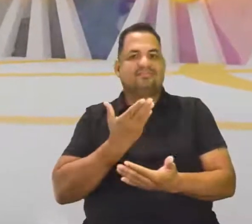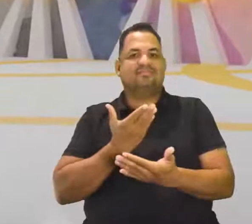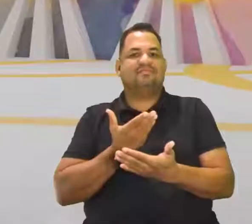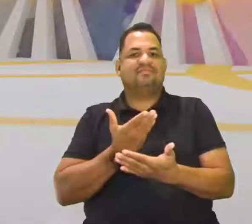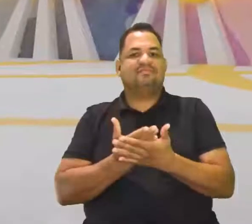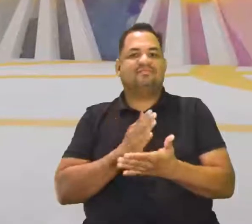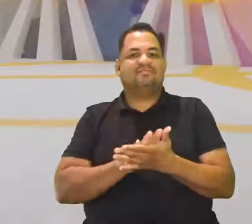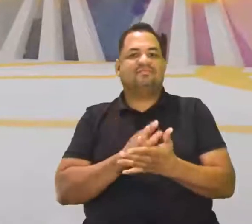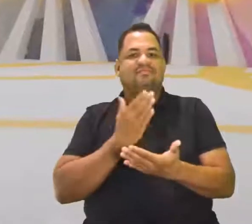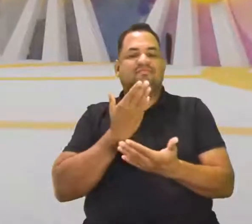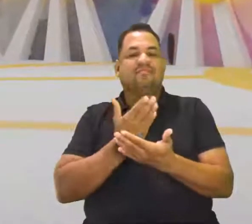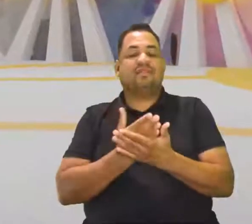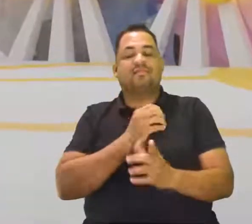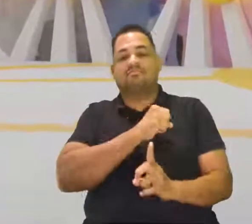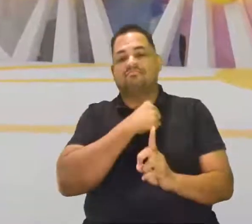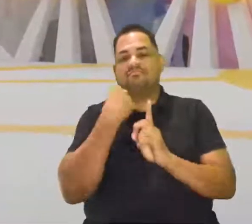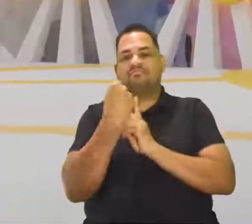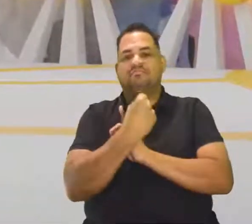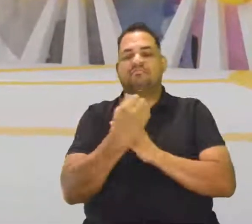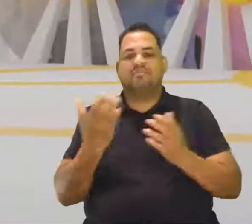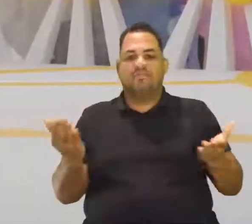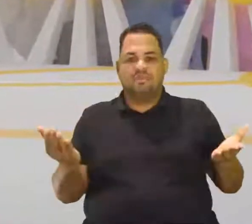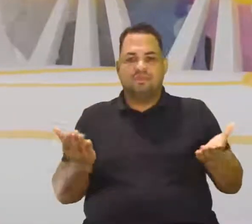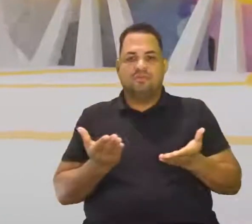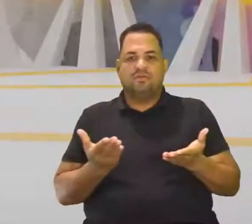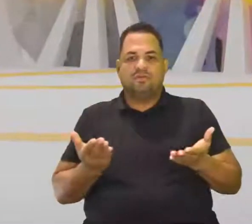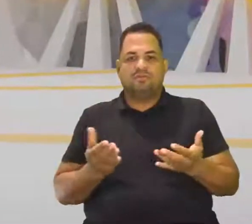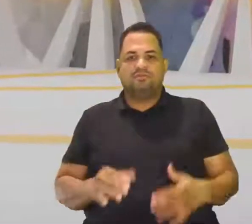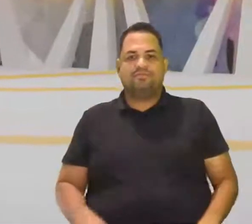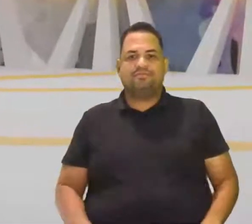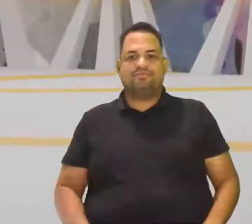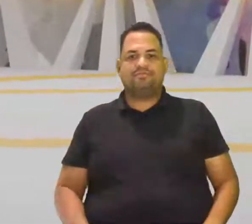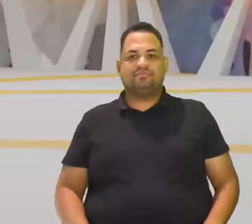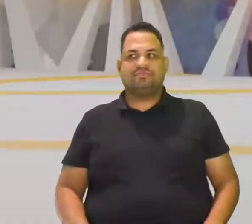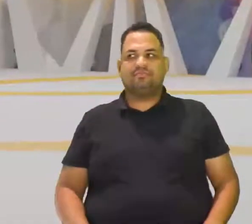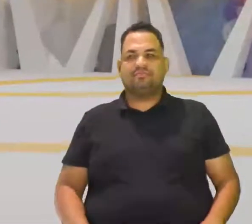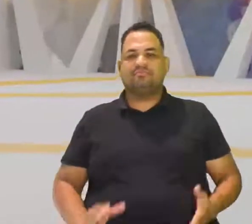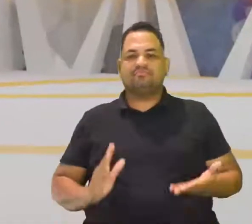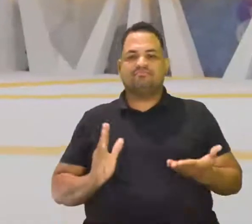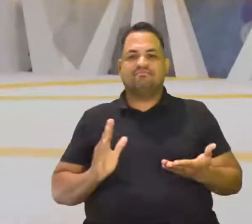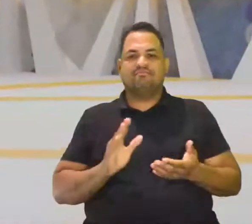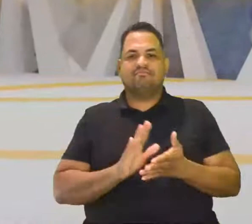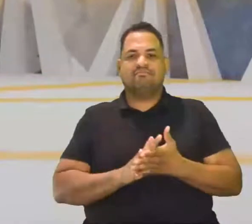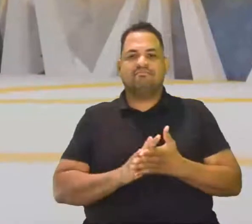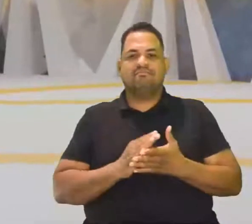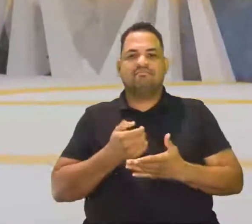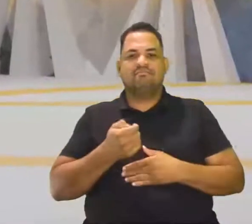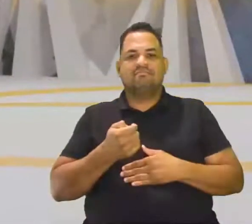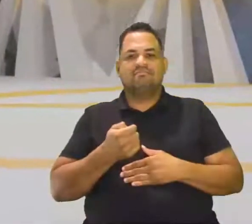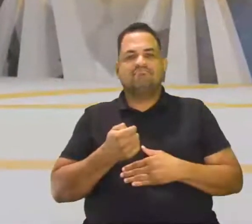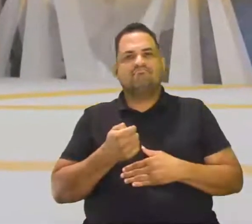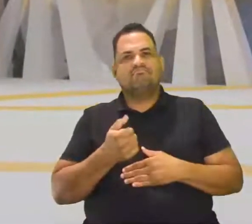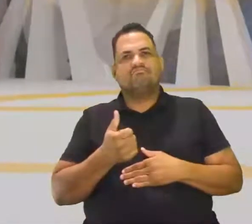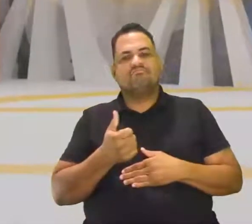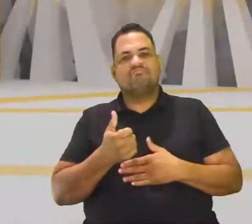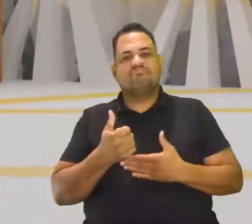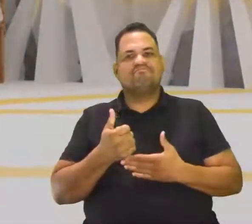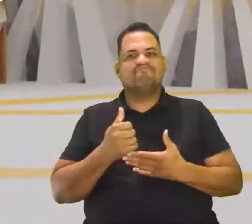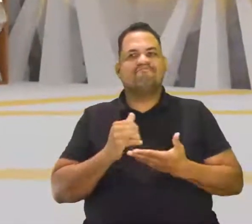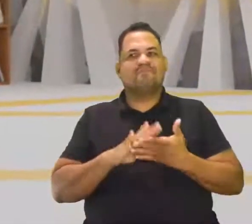né bom então hoje galerinha a gente já tá ali uns passinhos para